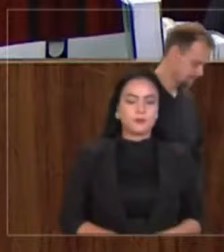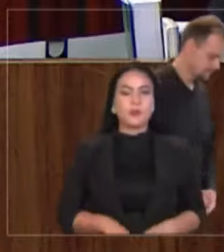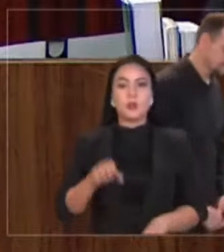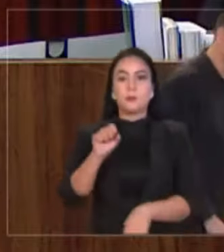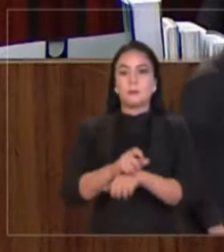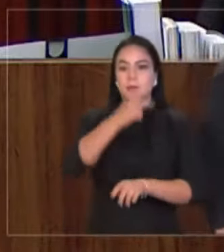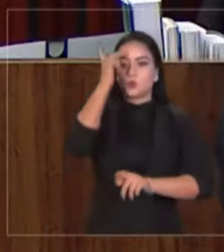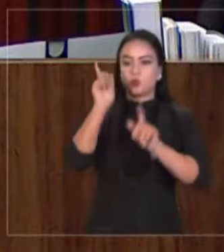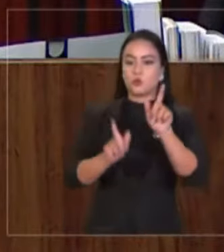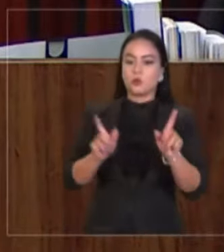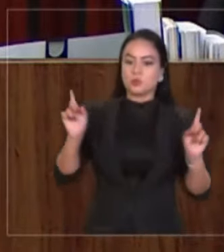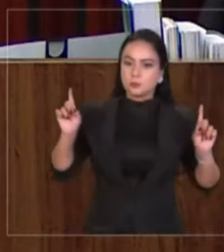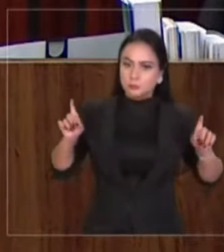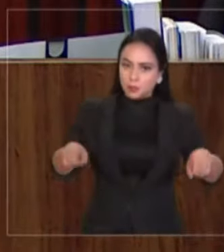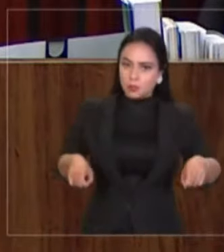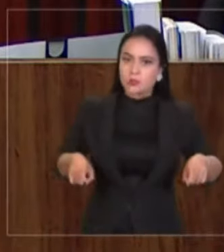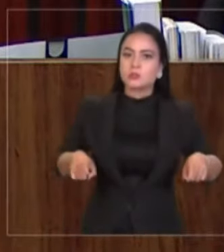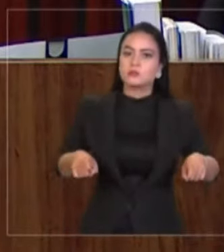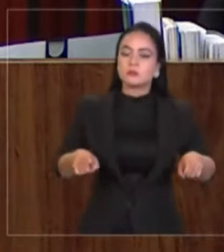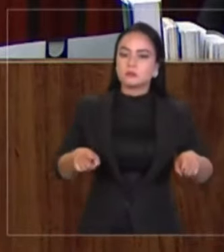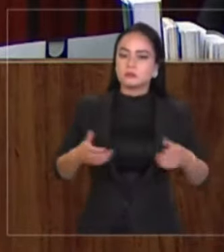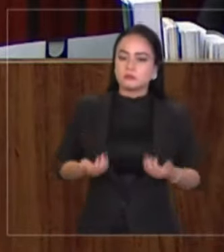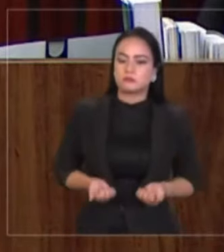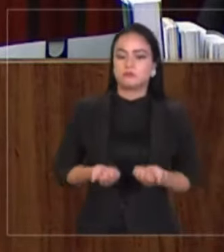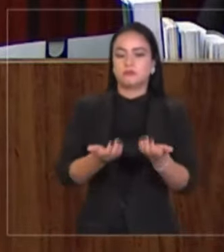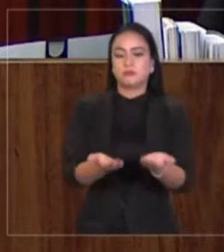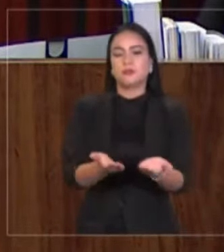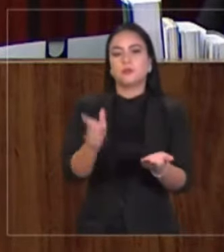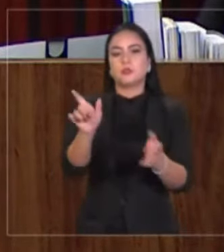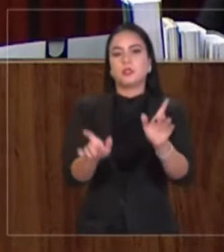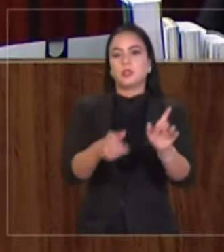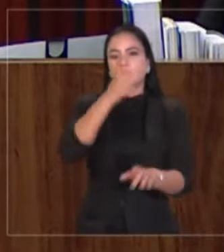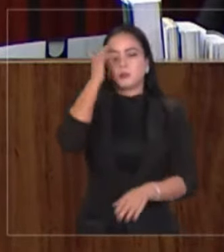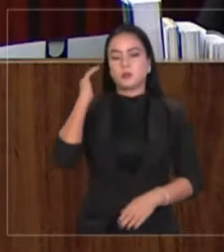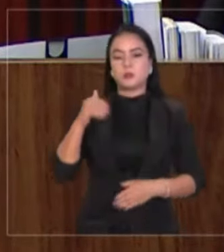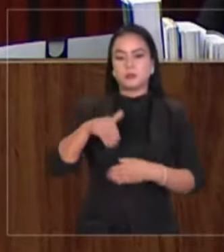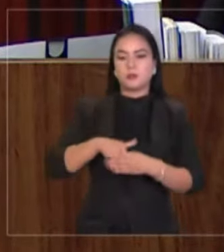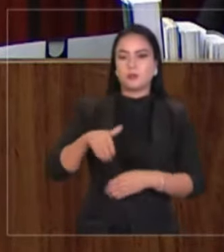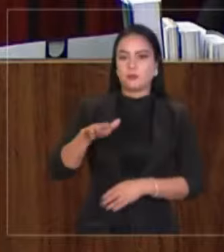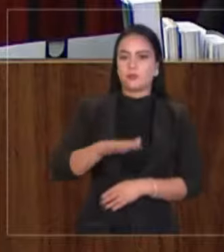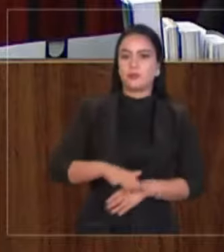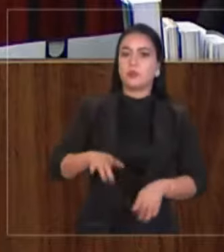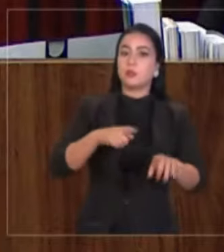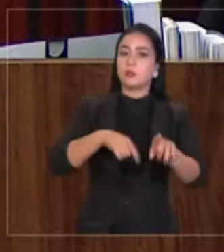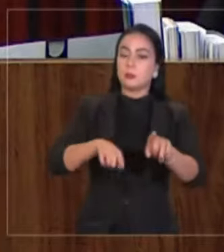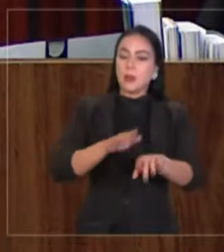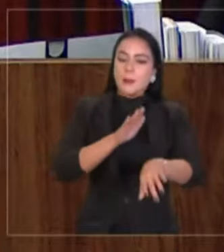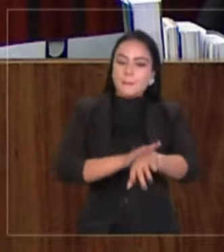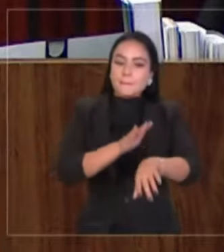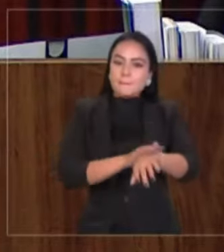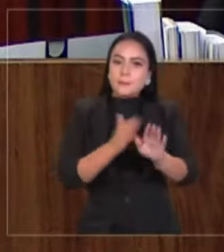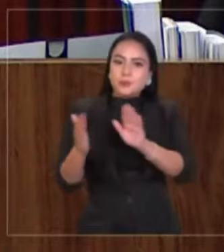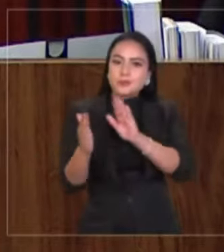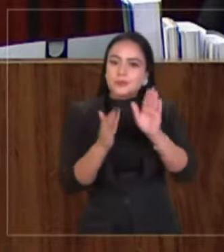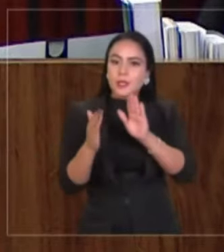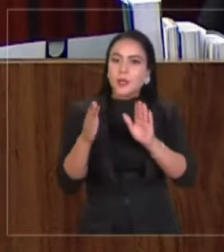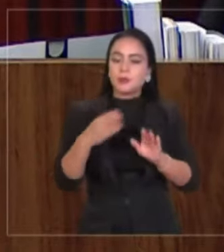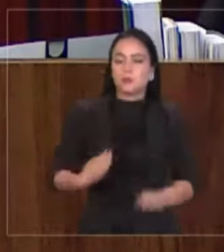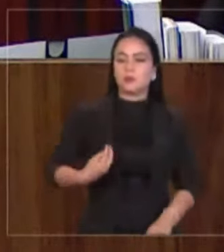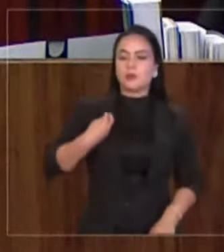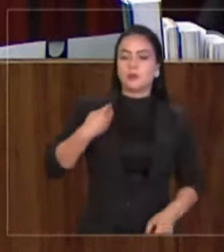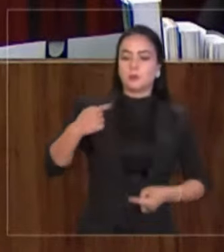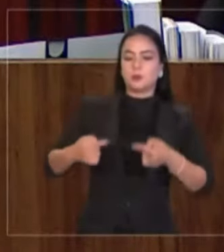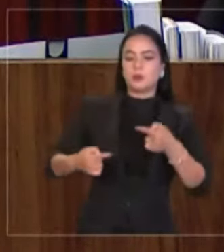dos mandatos concedidos pelo eleitorado e por um tempo da própria vida política o